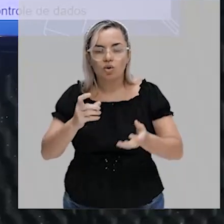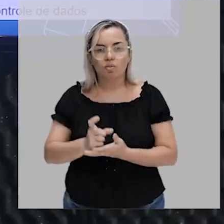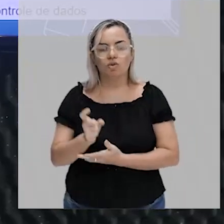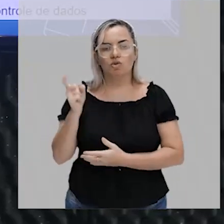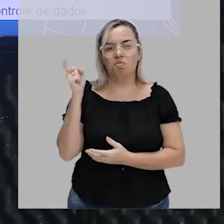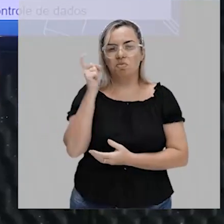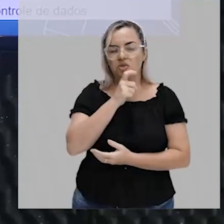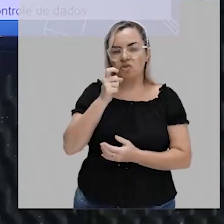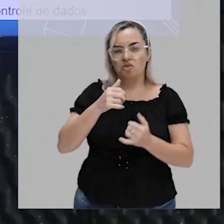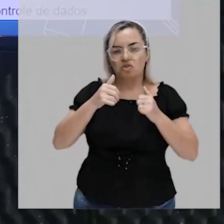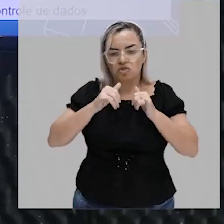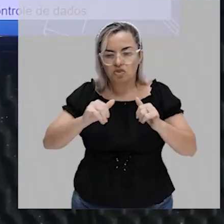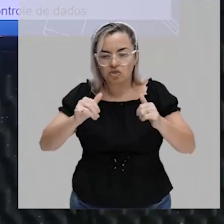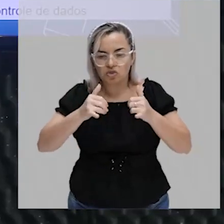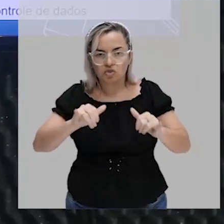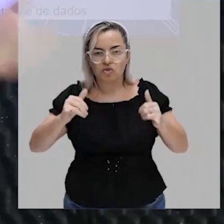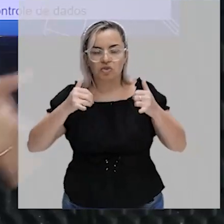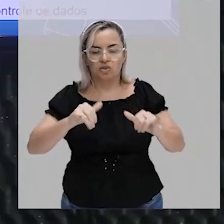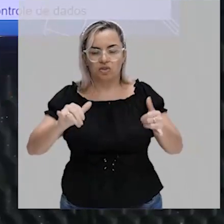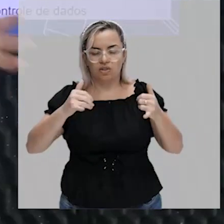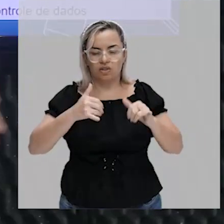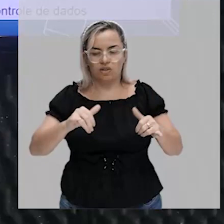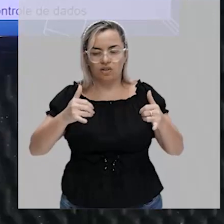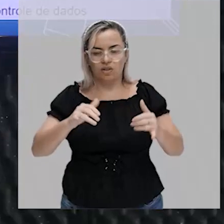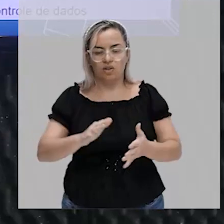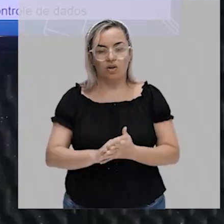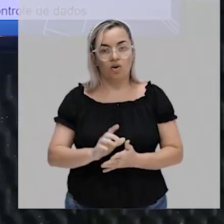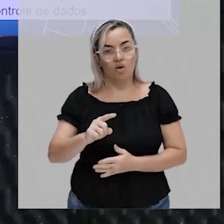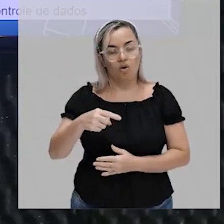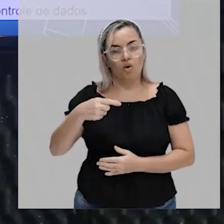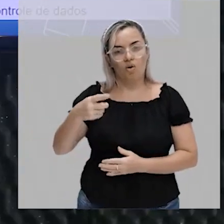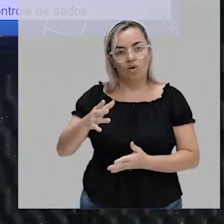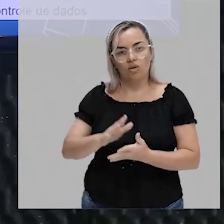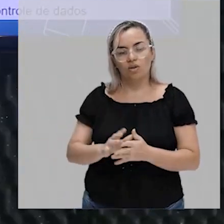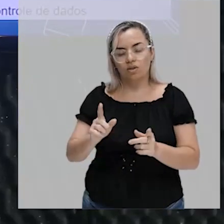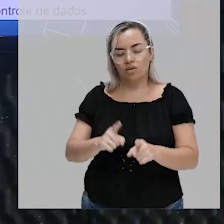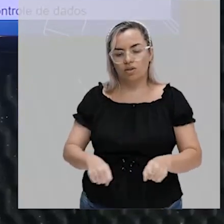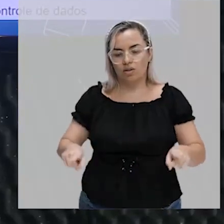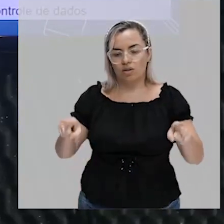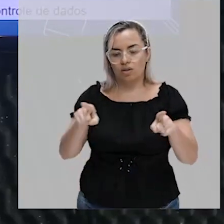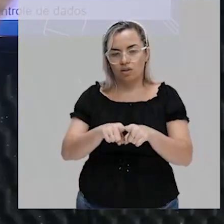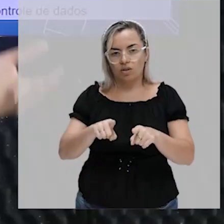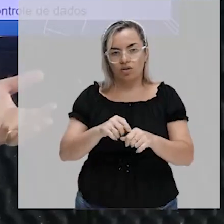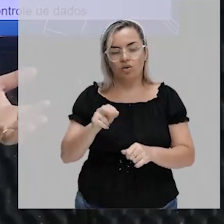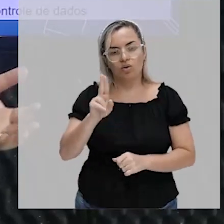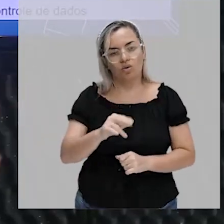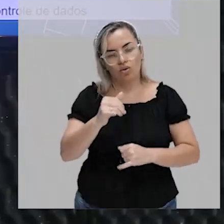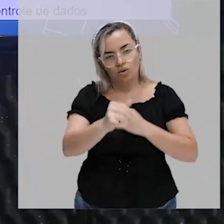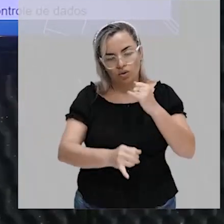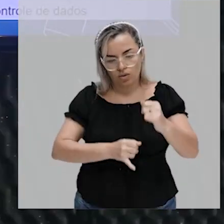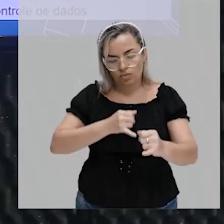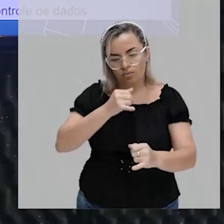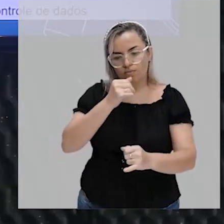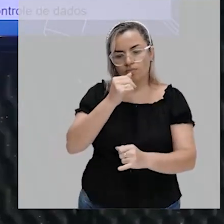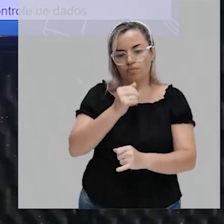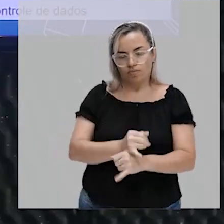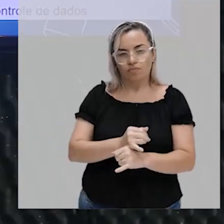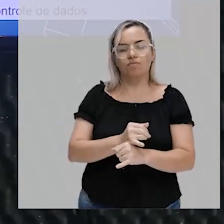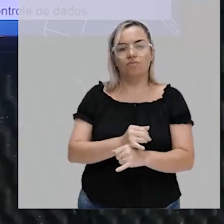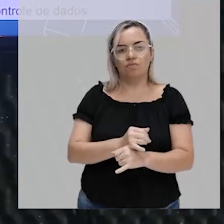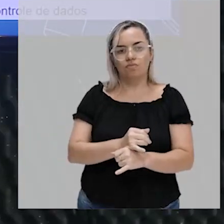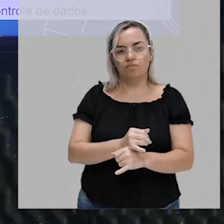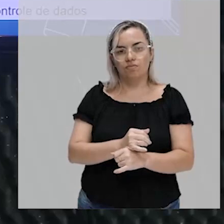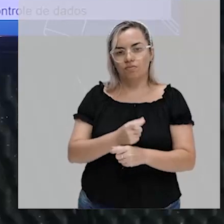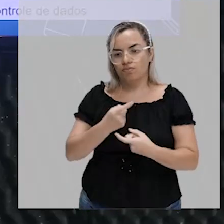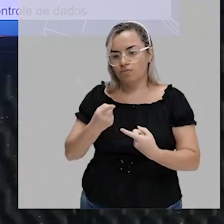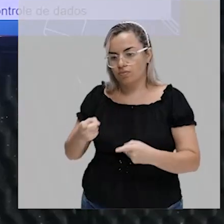ataques terroristas com hackers, por exemplo. Os Estados Unidos de vez em quando ameaçam, olha, a China fez um ataque hacker aos meus sistemas, né? Então isso é a